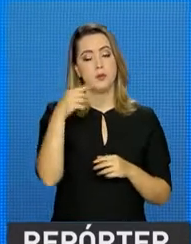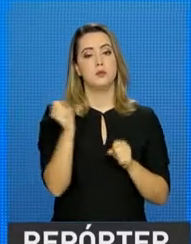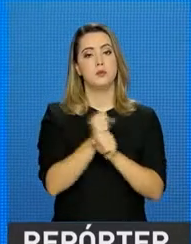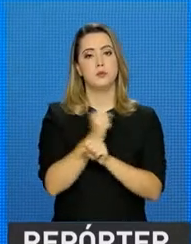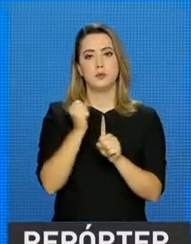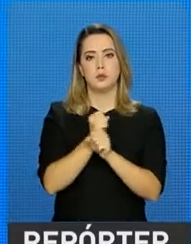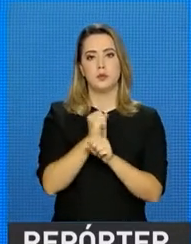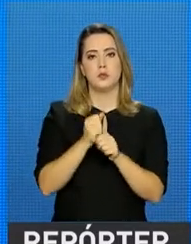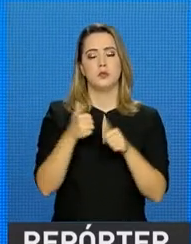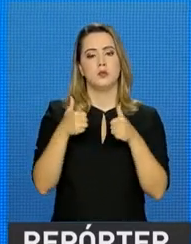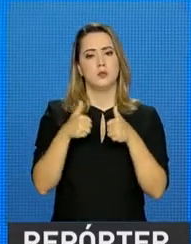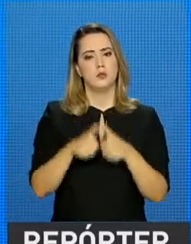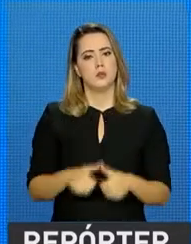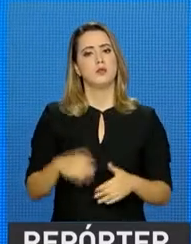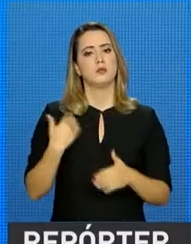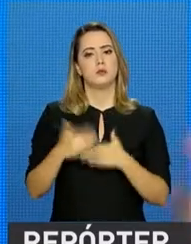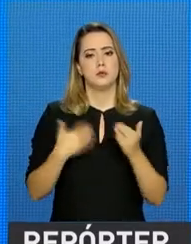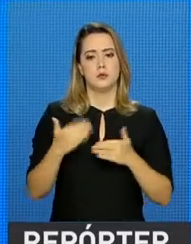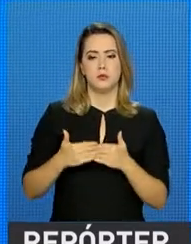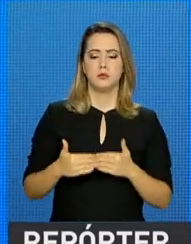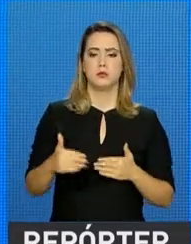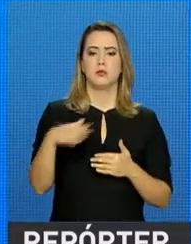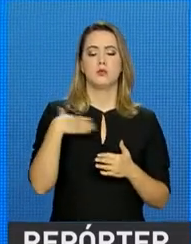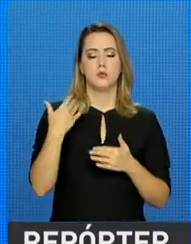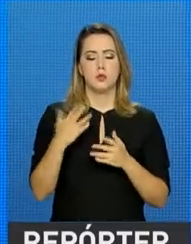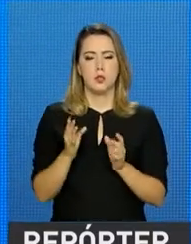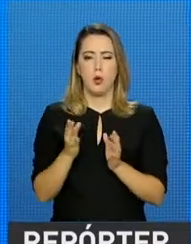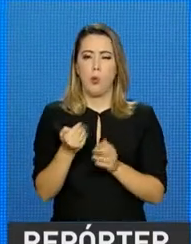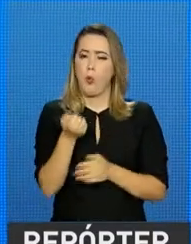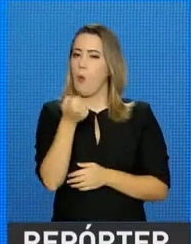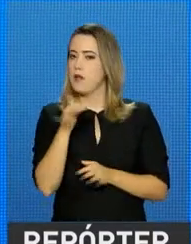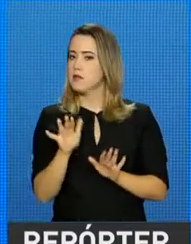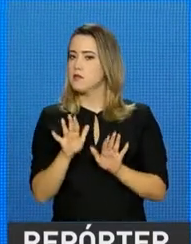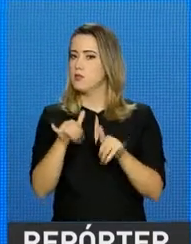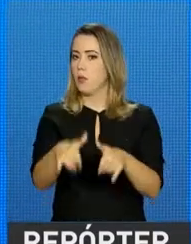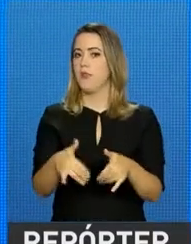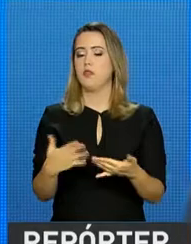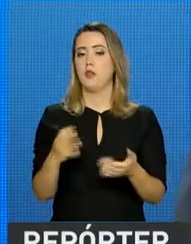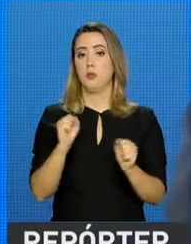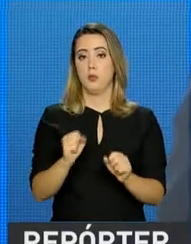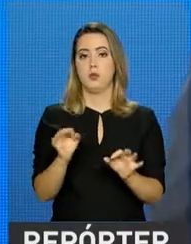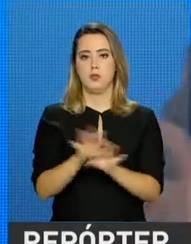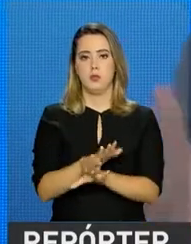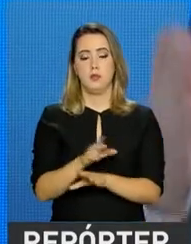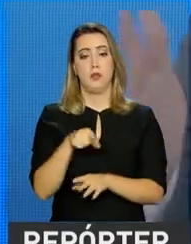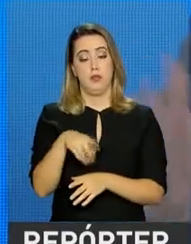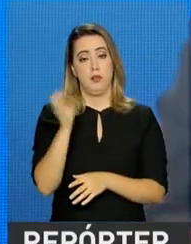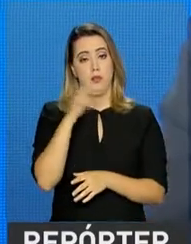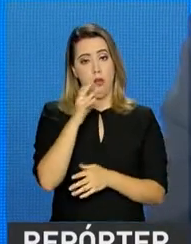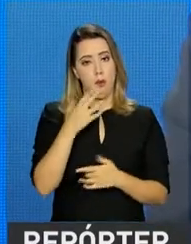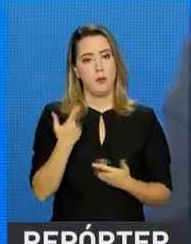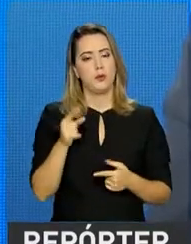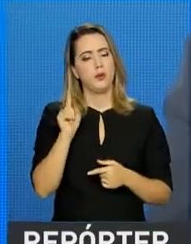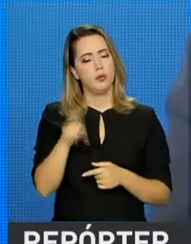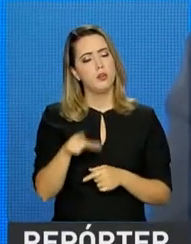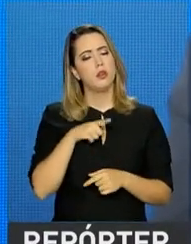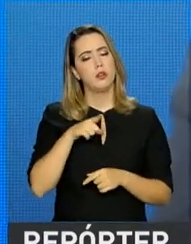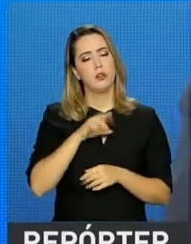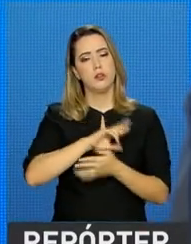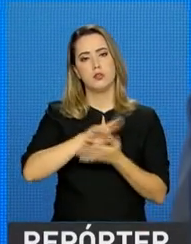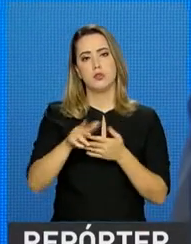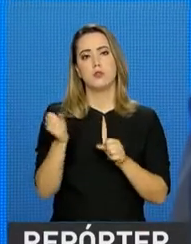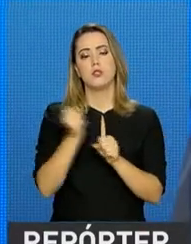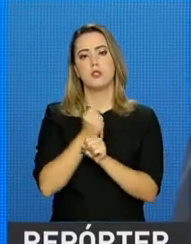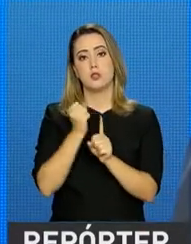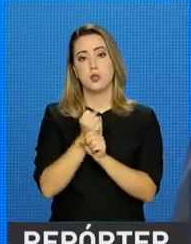obras que estejam já em estágio avançado e que possam realmente ser concluídas. É claro que há ainda algumas